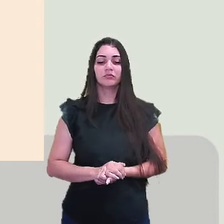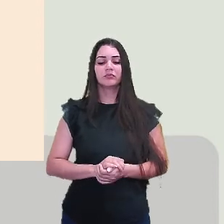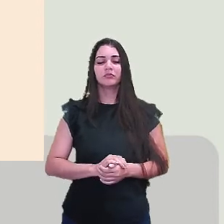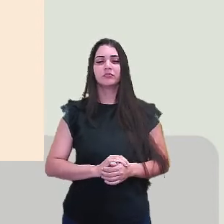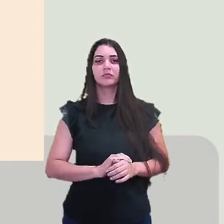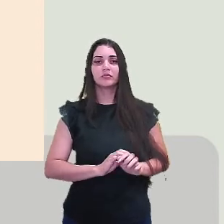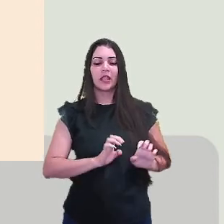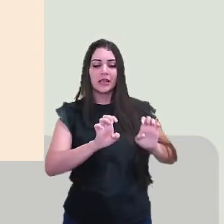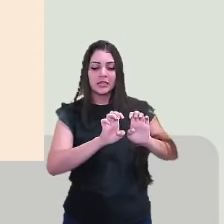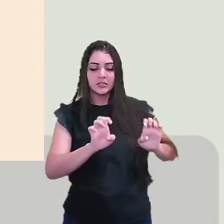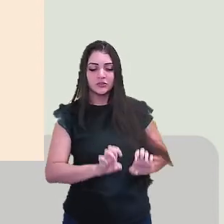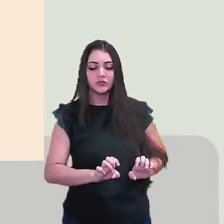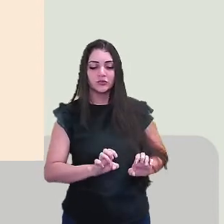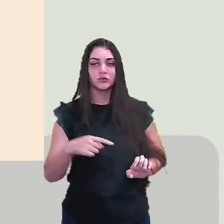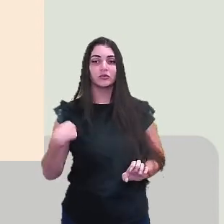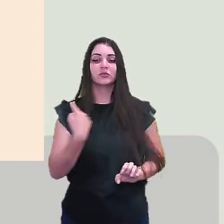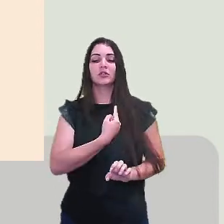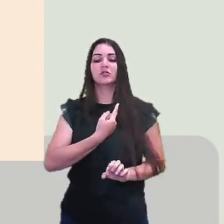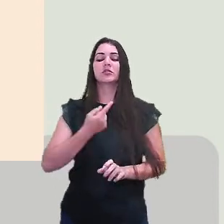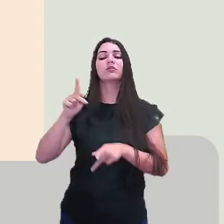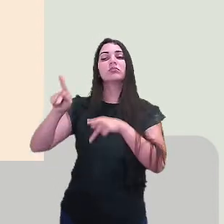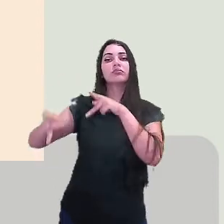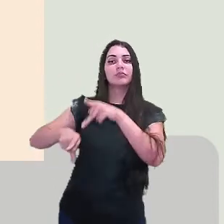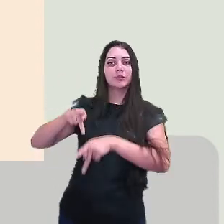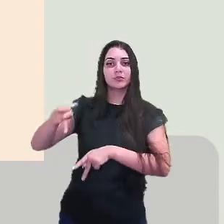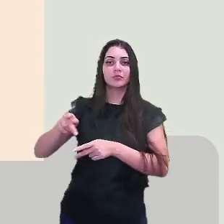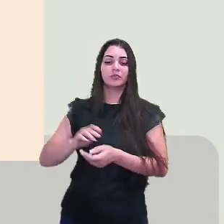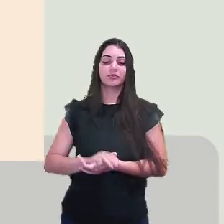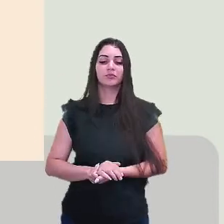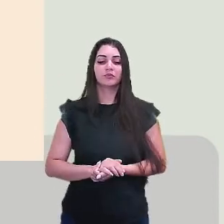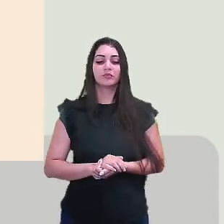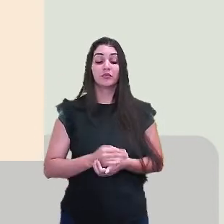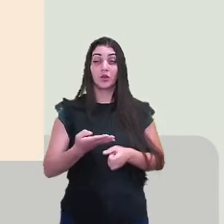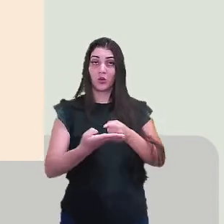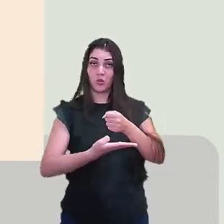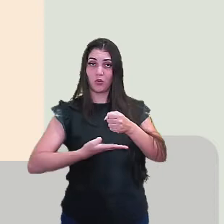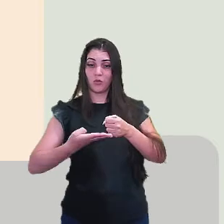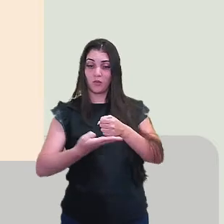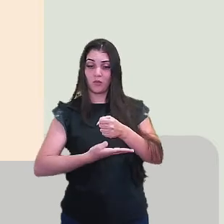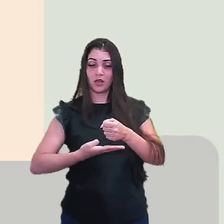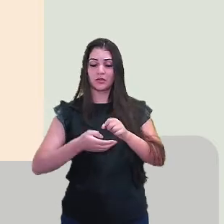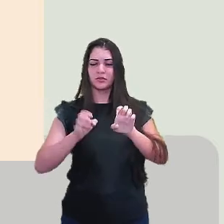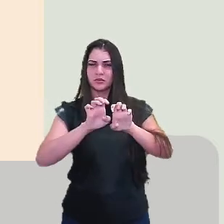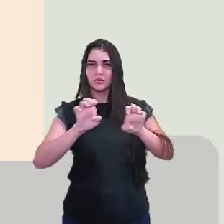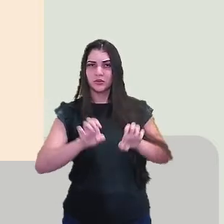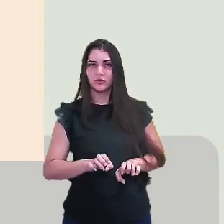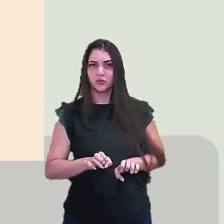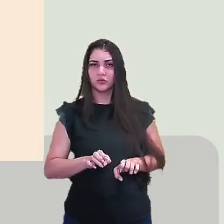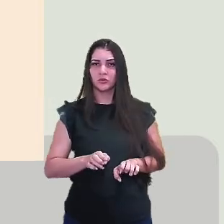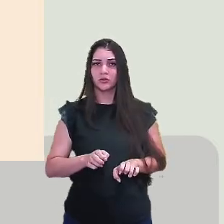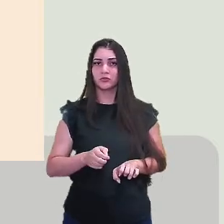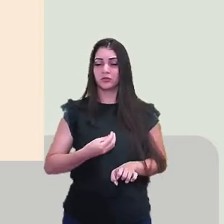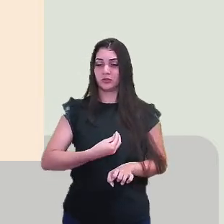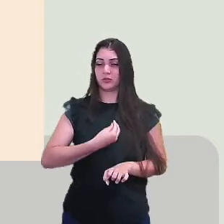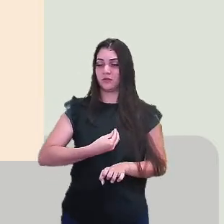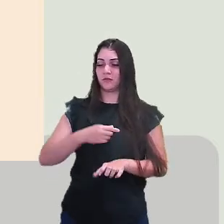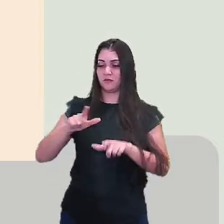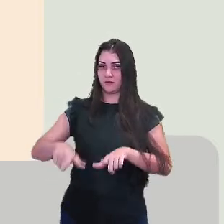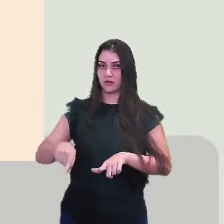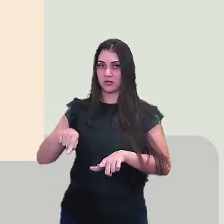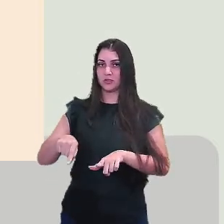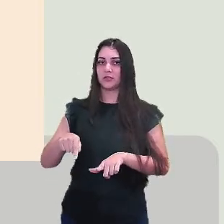Estrutura da nossa população, vê só a estrutura da nossa população. Com base na estrutura ocupacional, que a gente tem a população